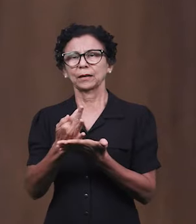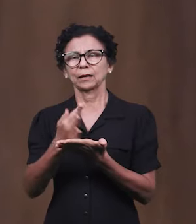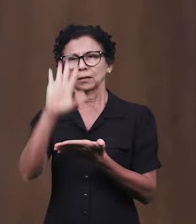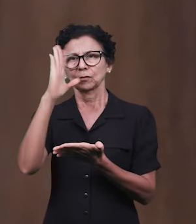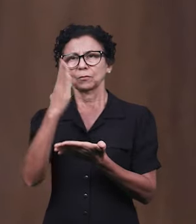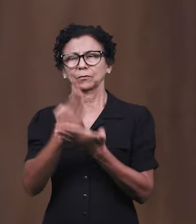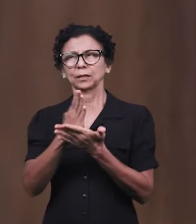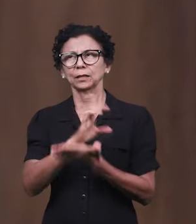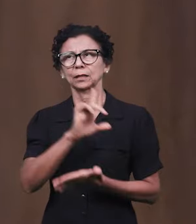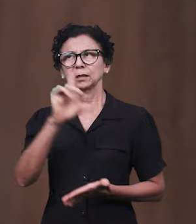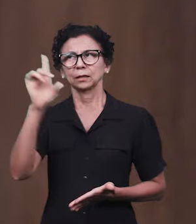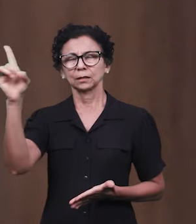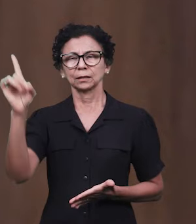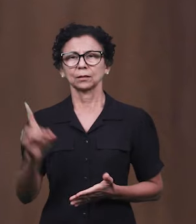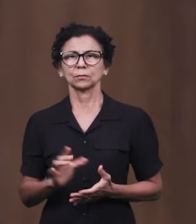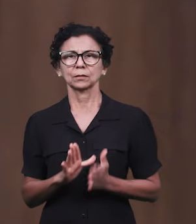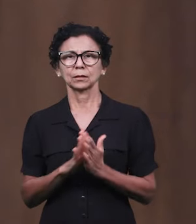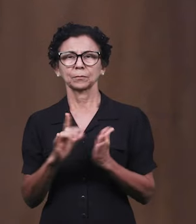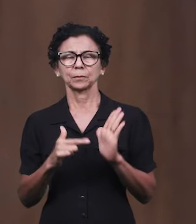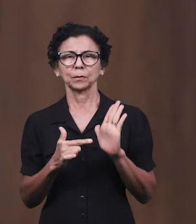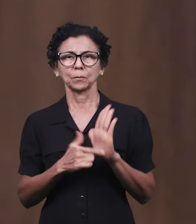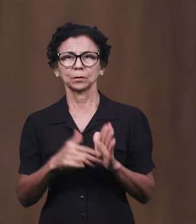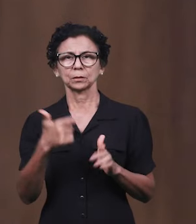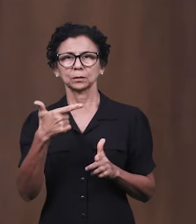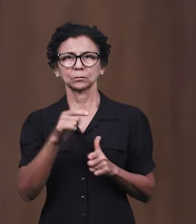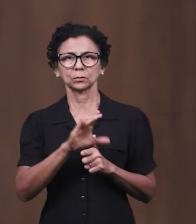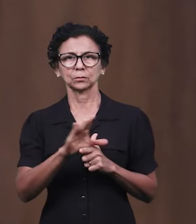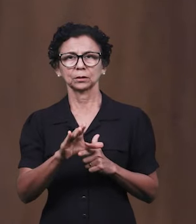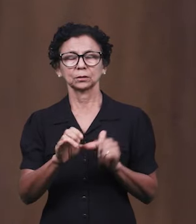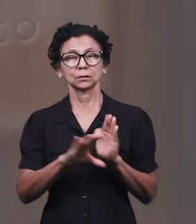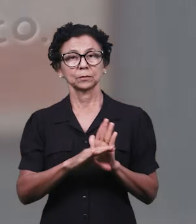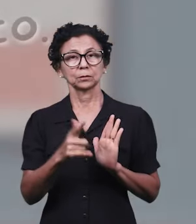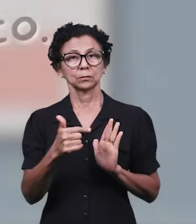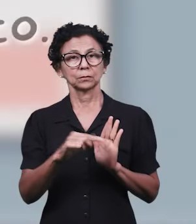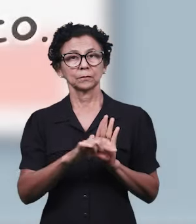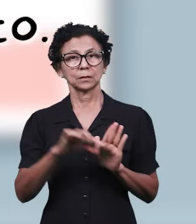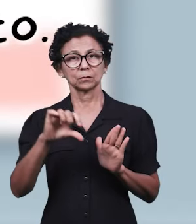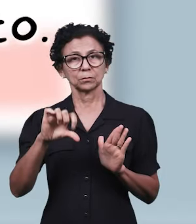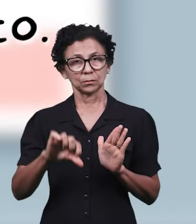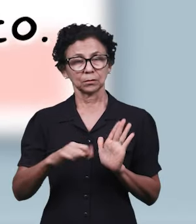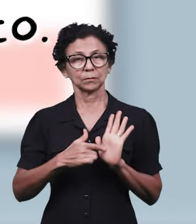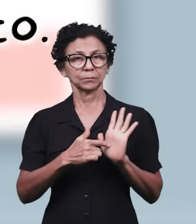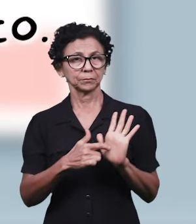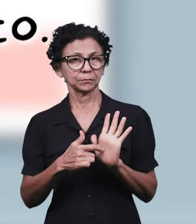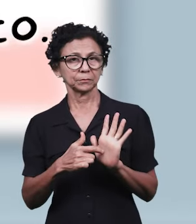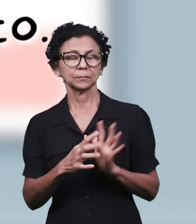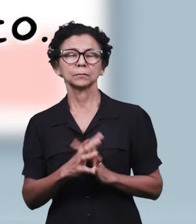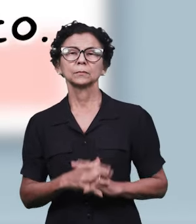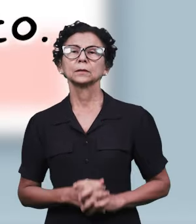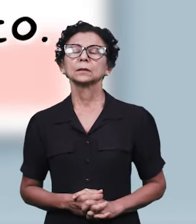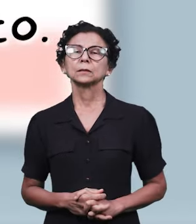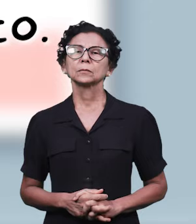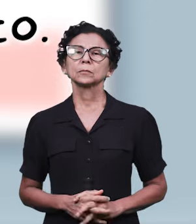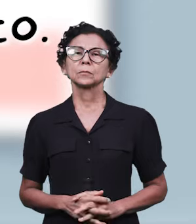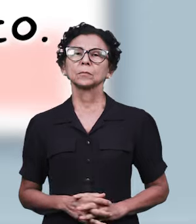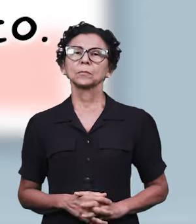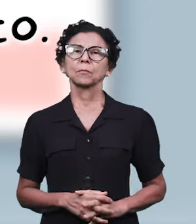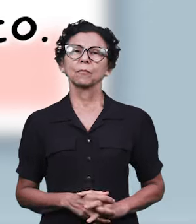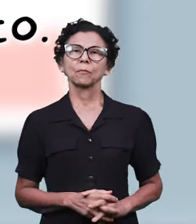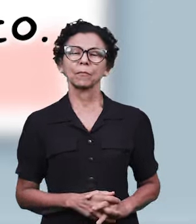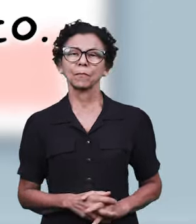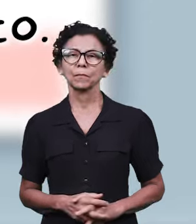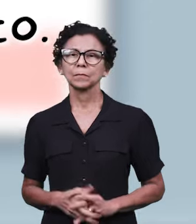palavra de Deus, em 2 Coríntios, capítulo 12, versículo 9, nos diz assim: E disse-me, a minha